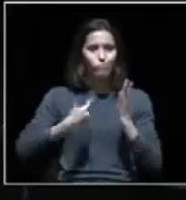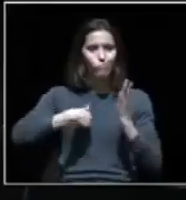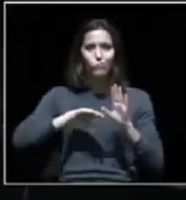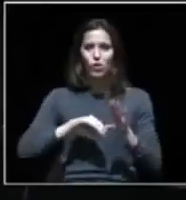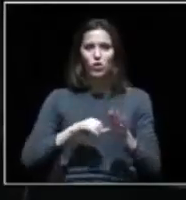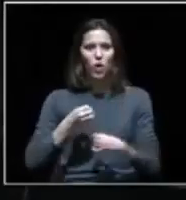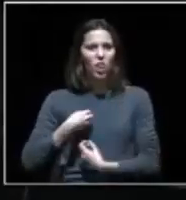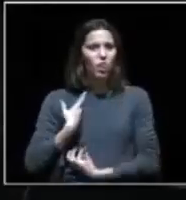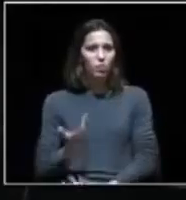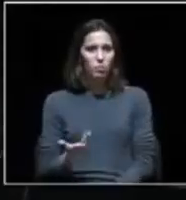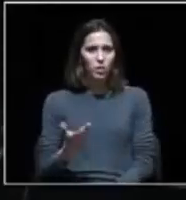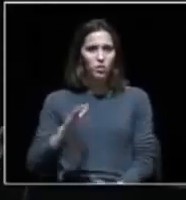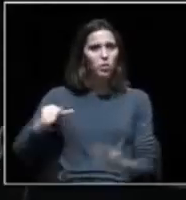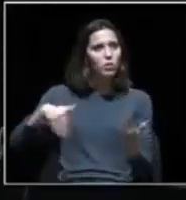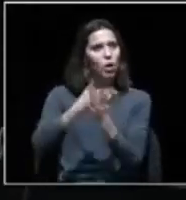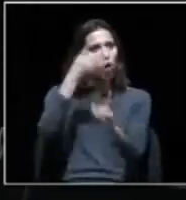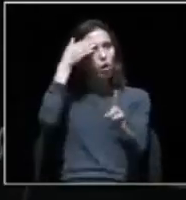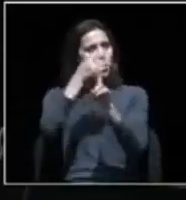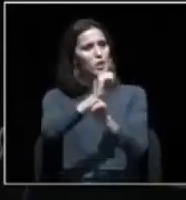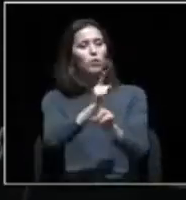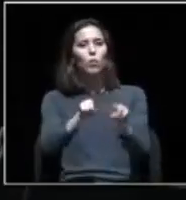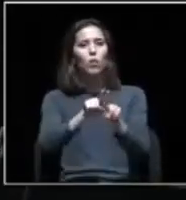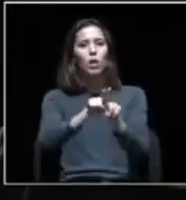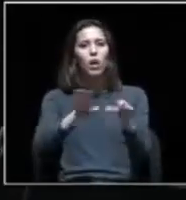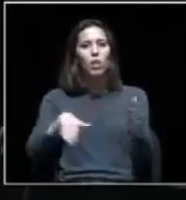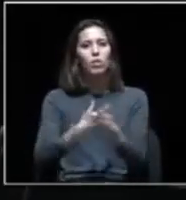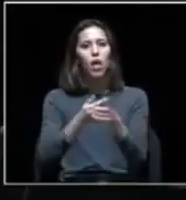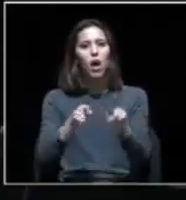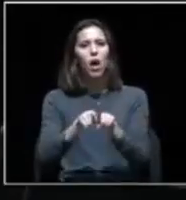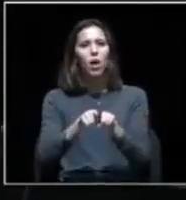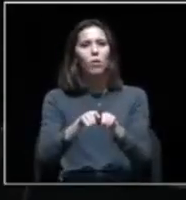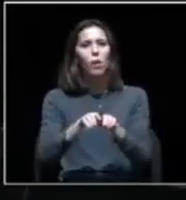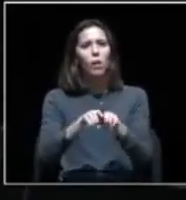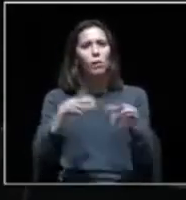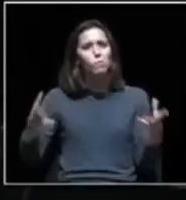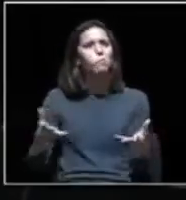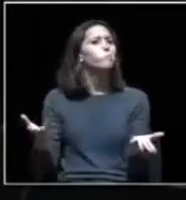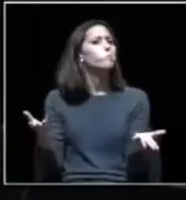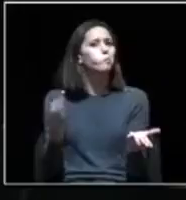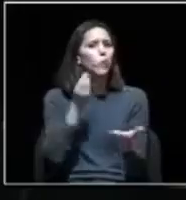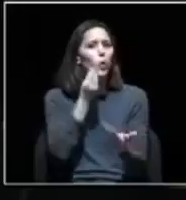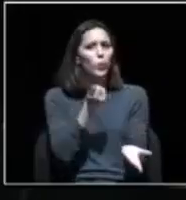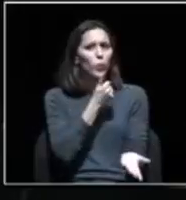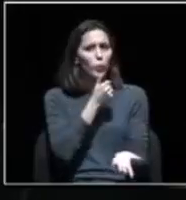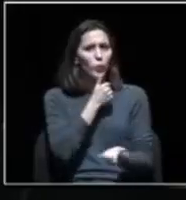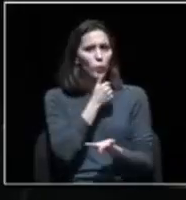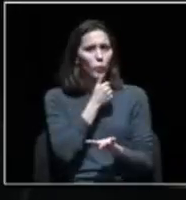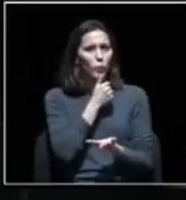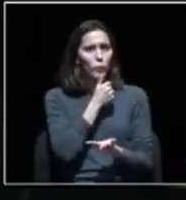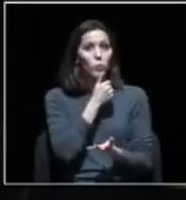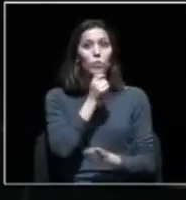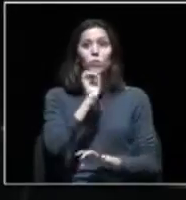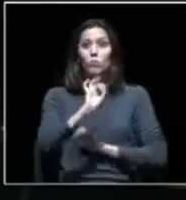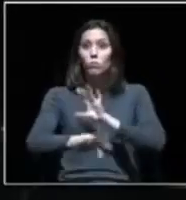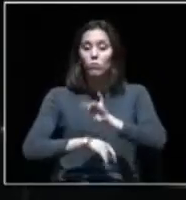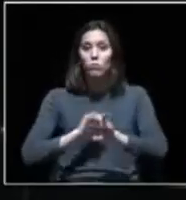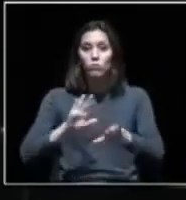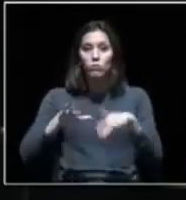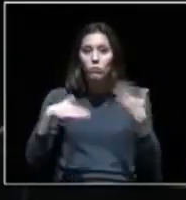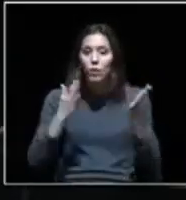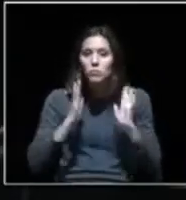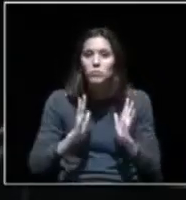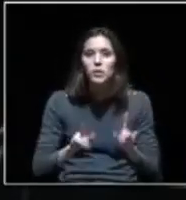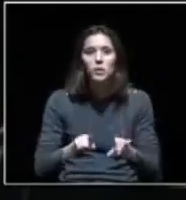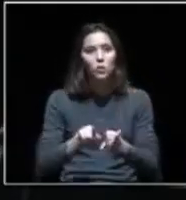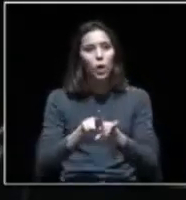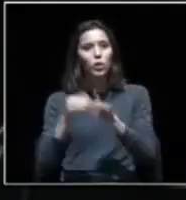objetivo principal desta proposta seja fazer um ataque gratuito numa clara provocação. Concretamente, sobre o que se passou, é necessário apurar todas